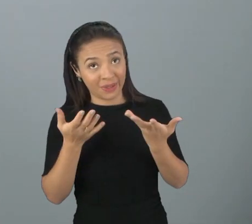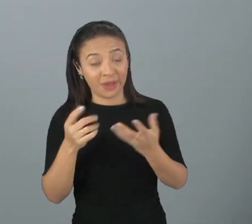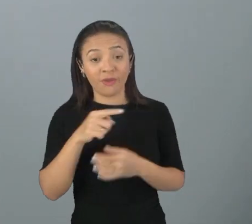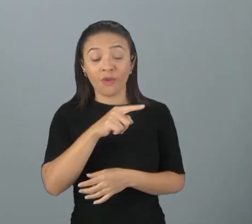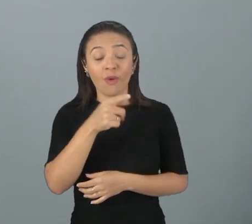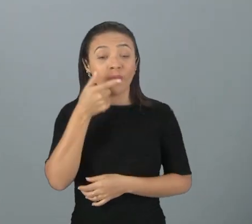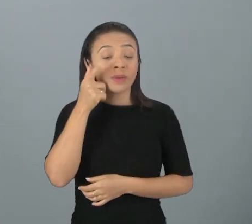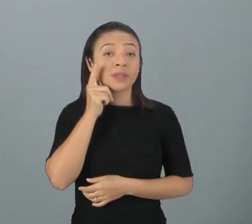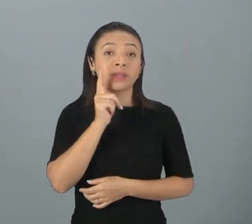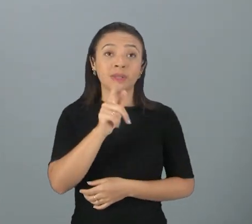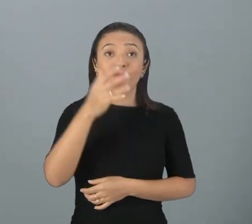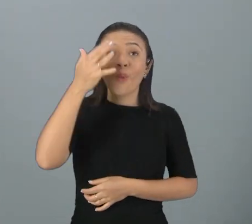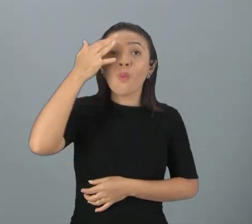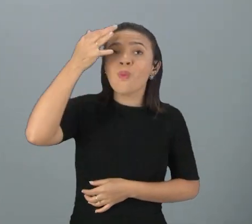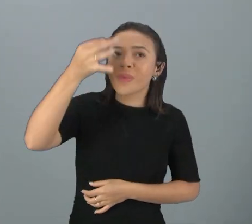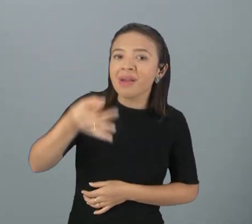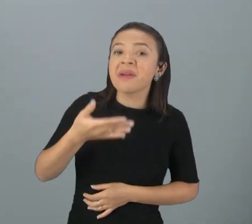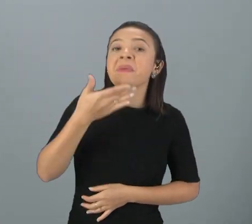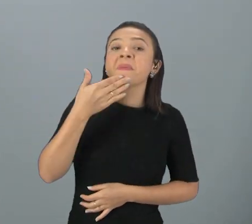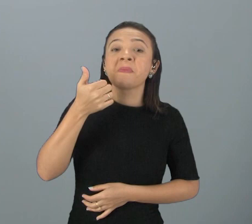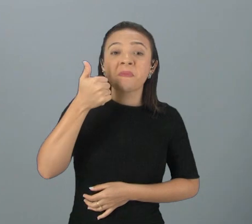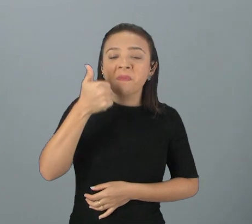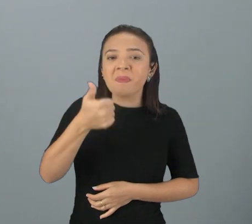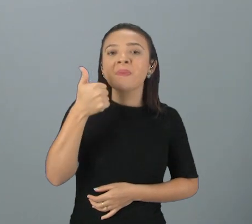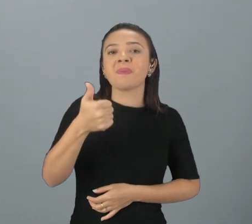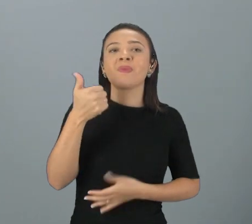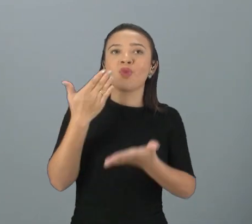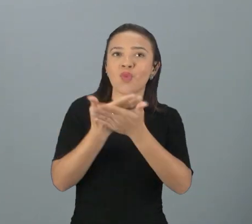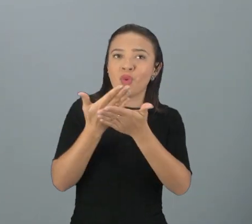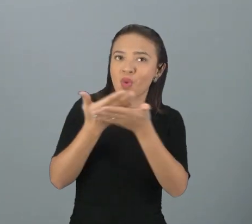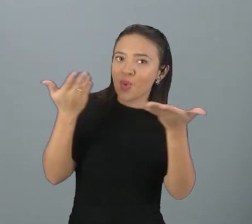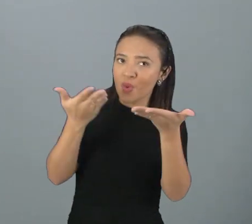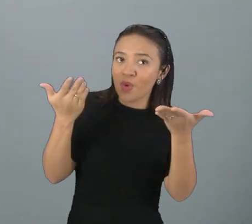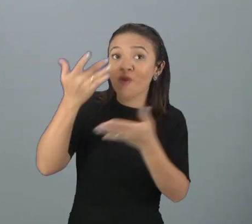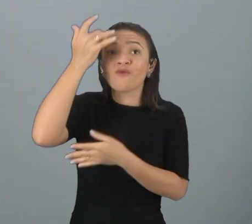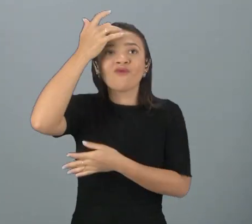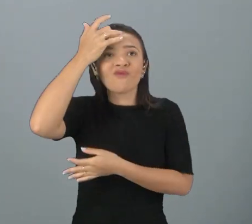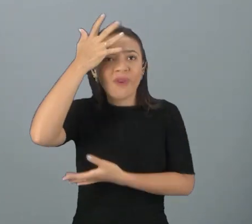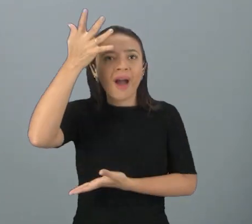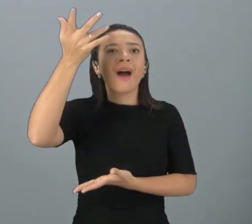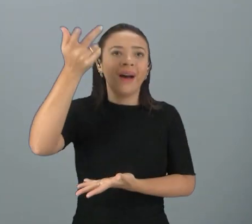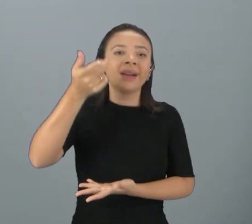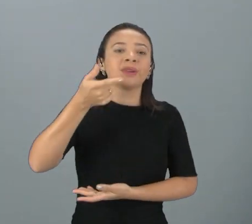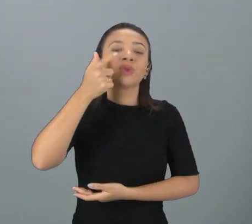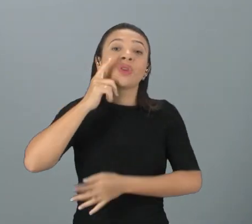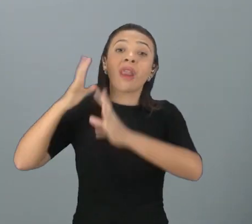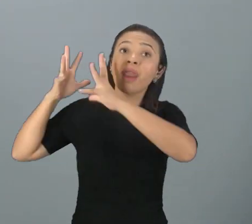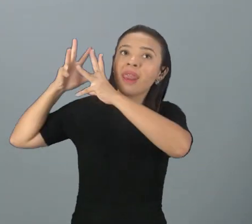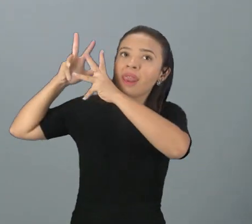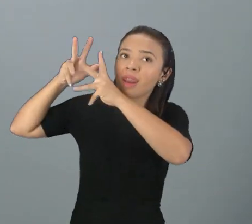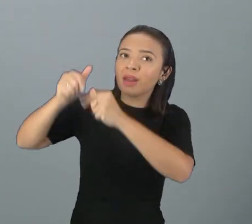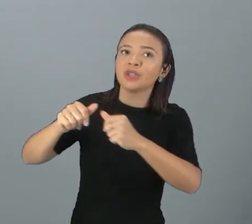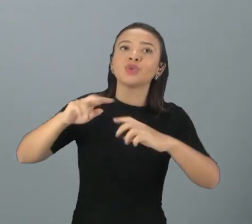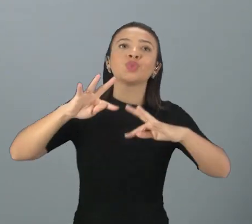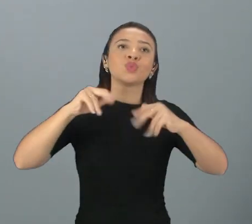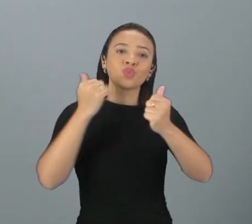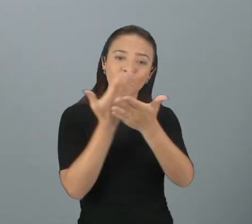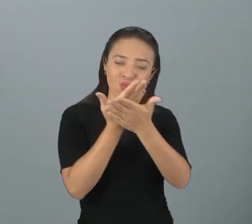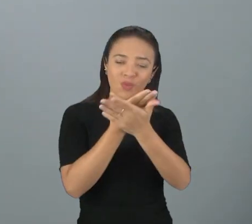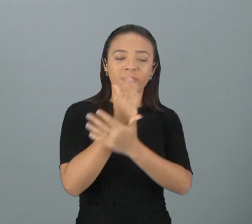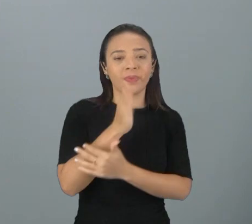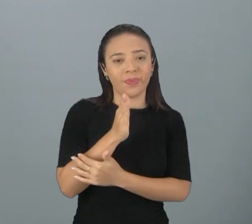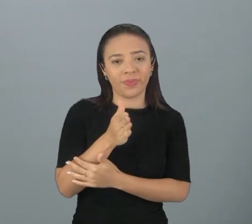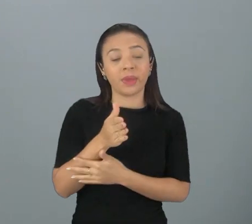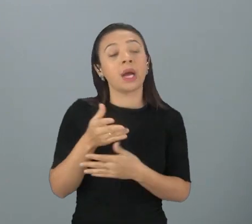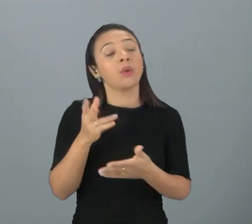vocês tenham entendido nossa aula de hoje, que tenha sido fácil essa retomada às nossas aulas, né? A gente